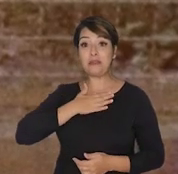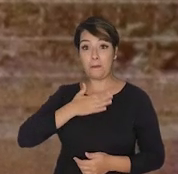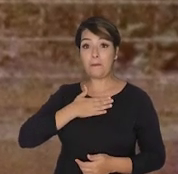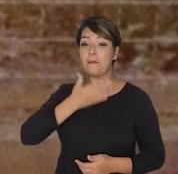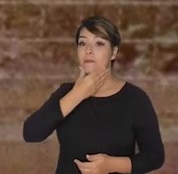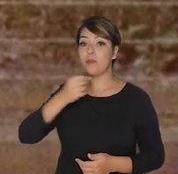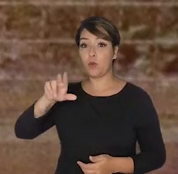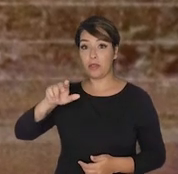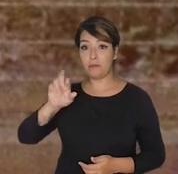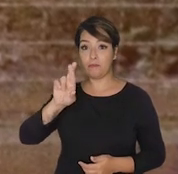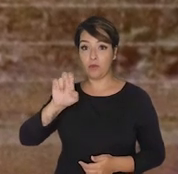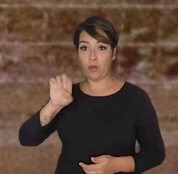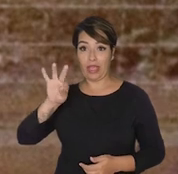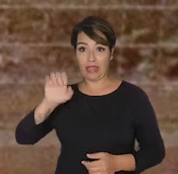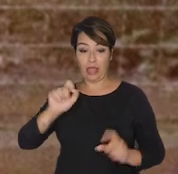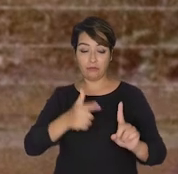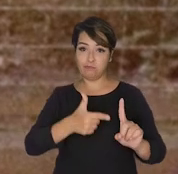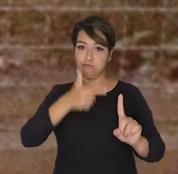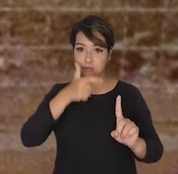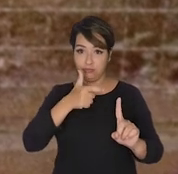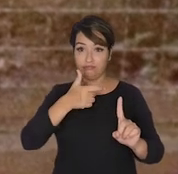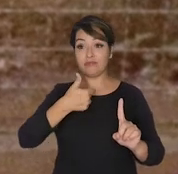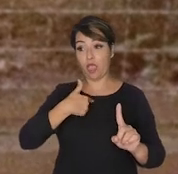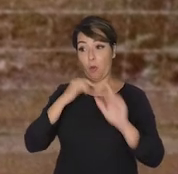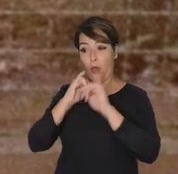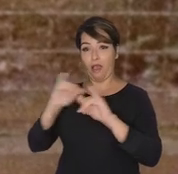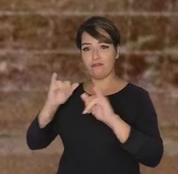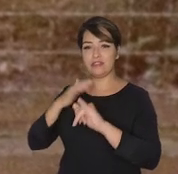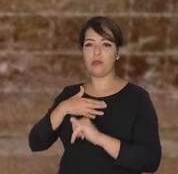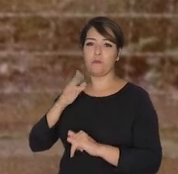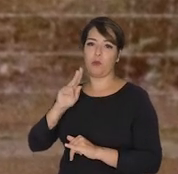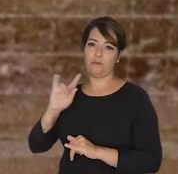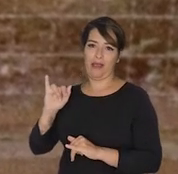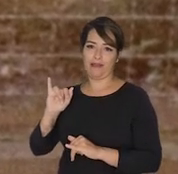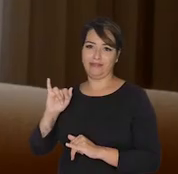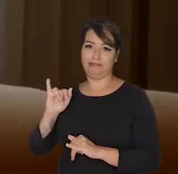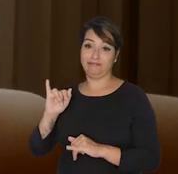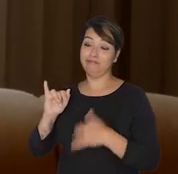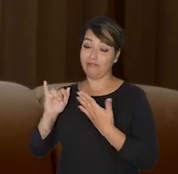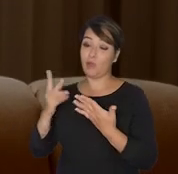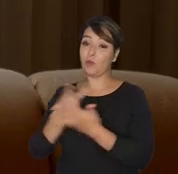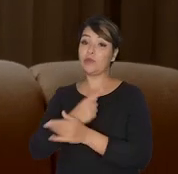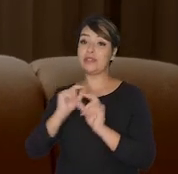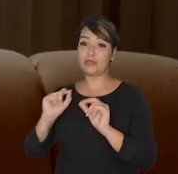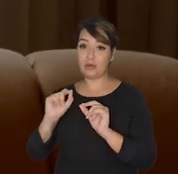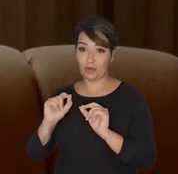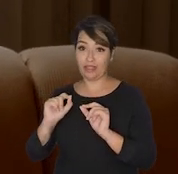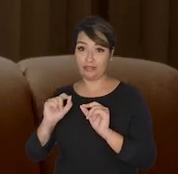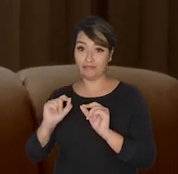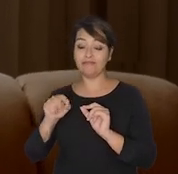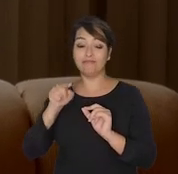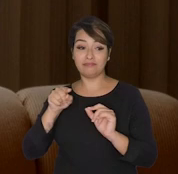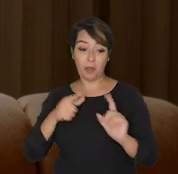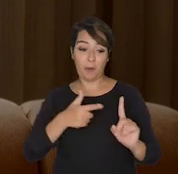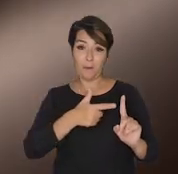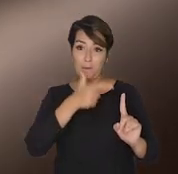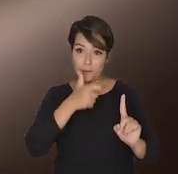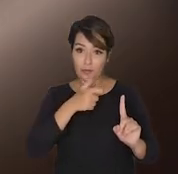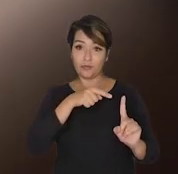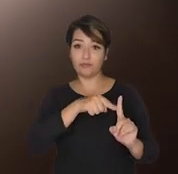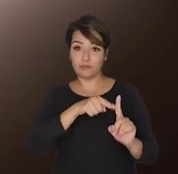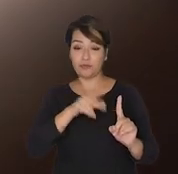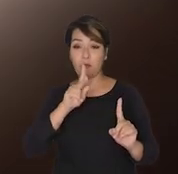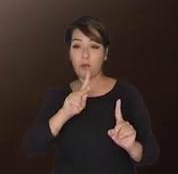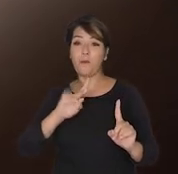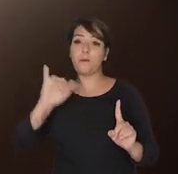Esse meu irmão Renato, ele foi assassinado. Eu dei a notícia pro meu pai, né? E aquilo acabou com meu pai. Quem matou meu irmão, matou